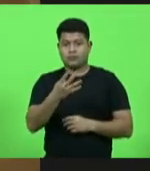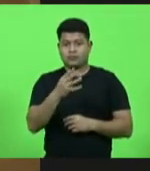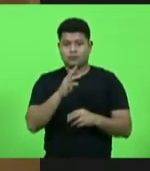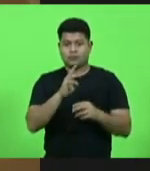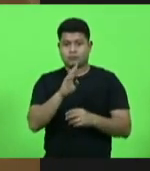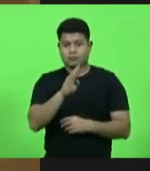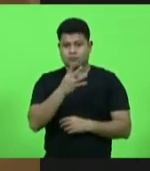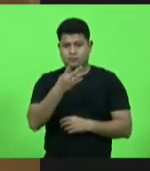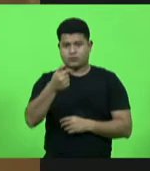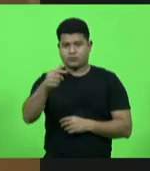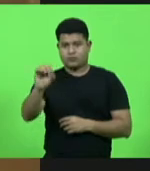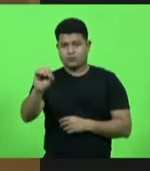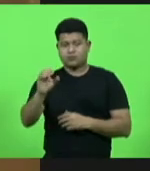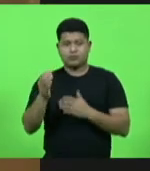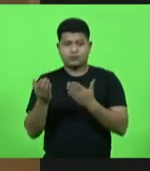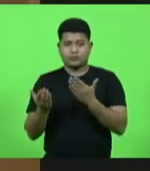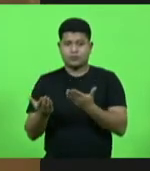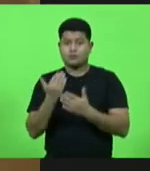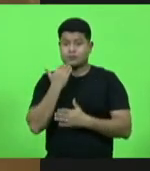pedido